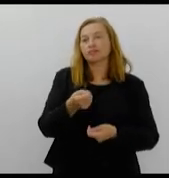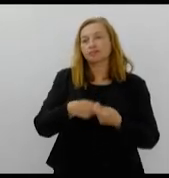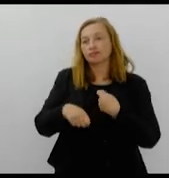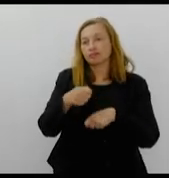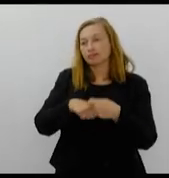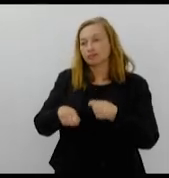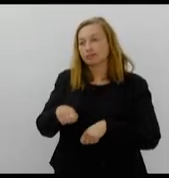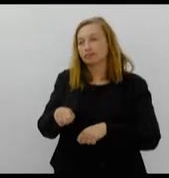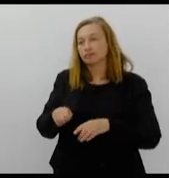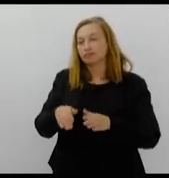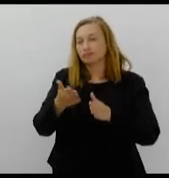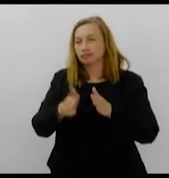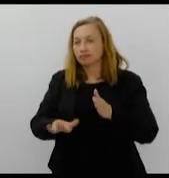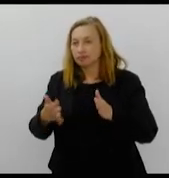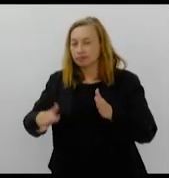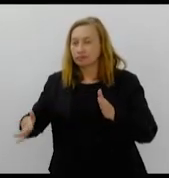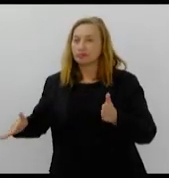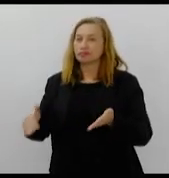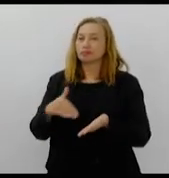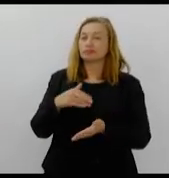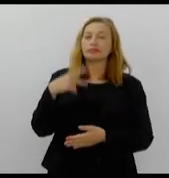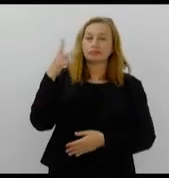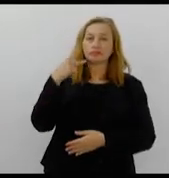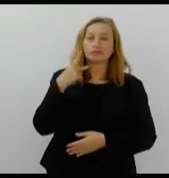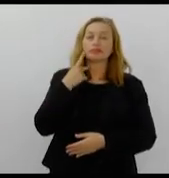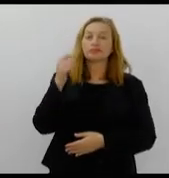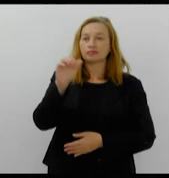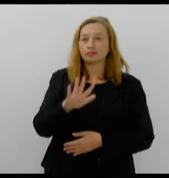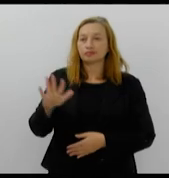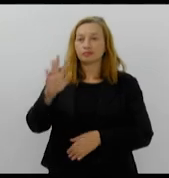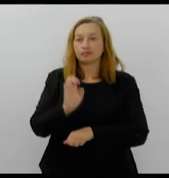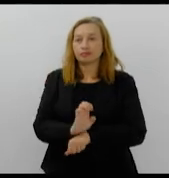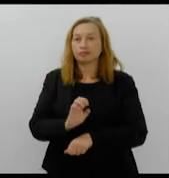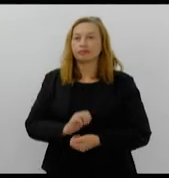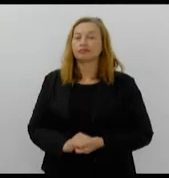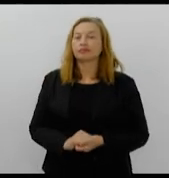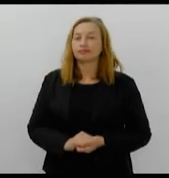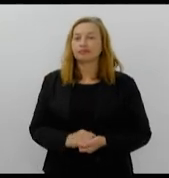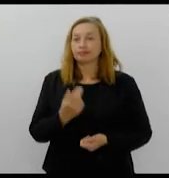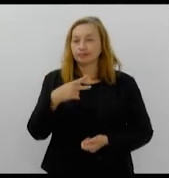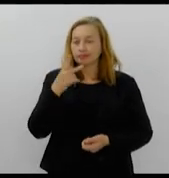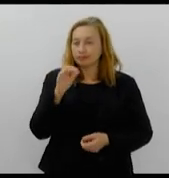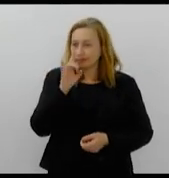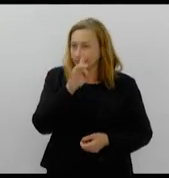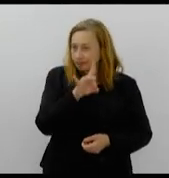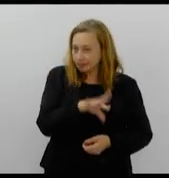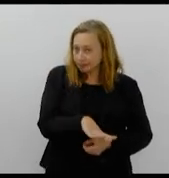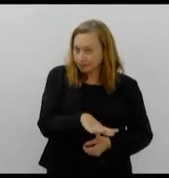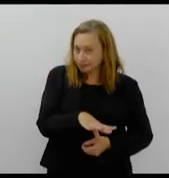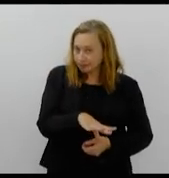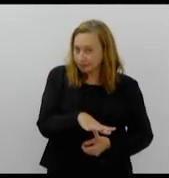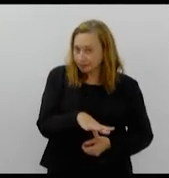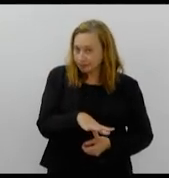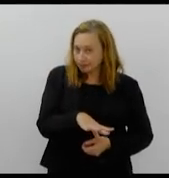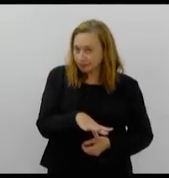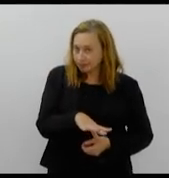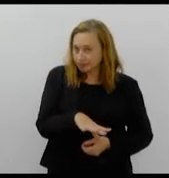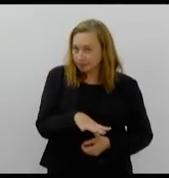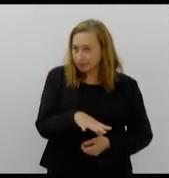da Procuradoria-Geral do Estado. Eu diria que é a última